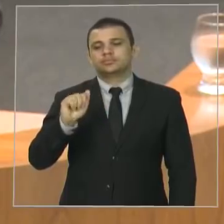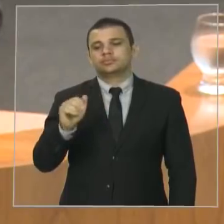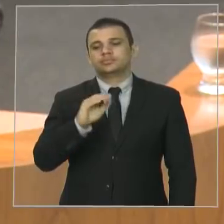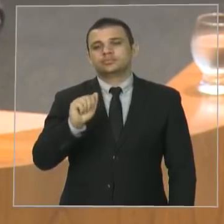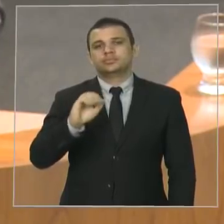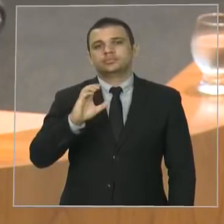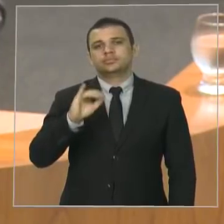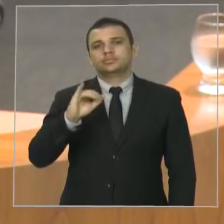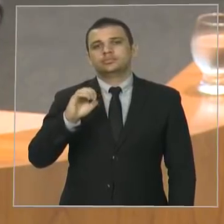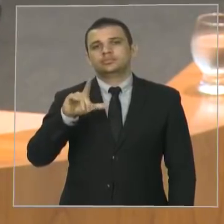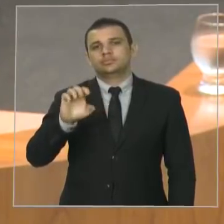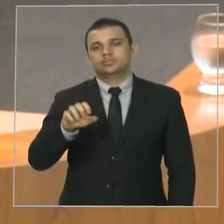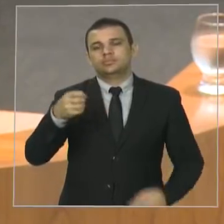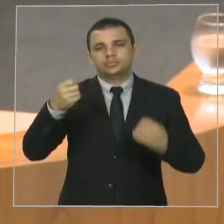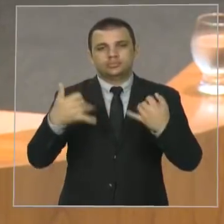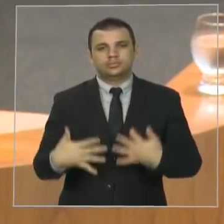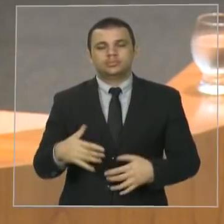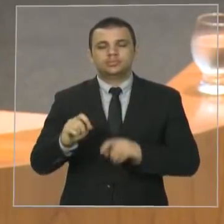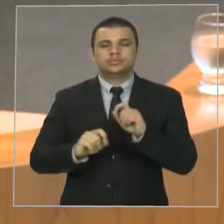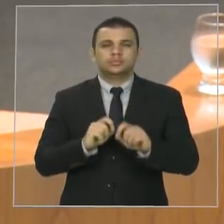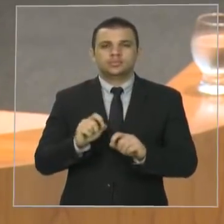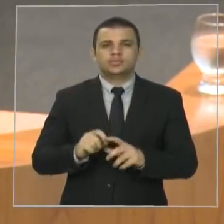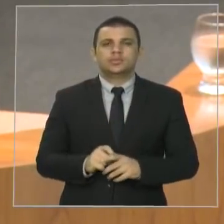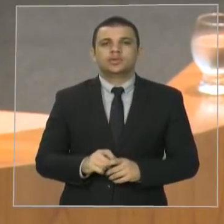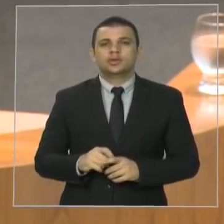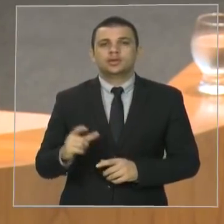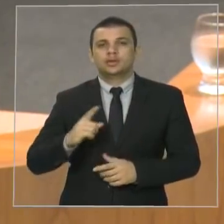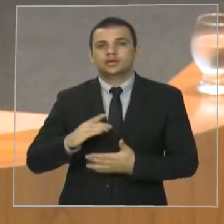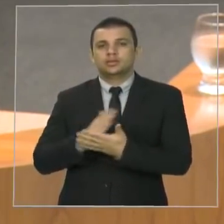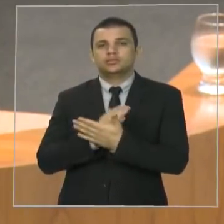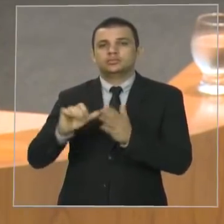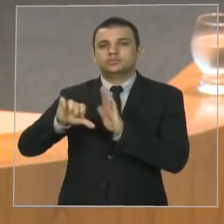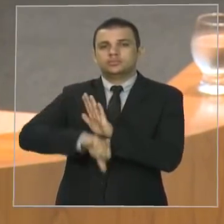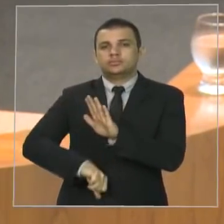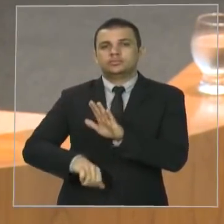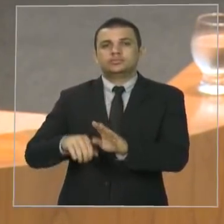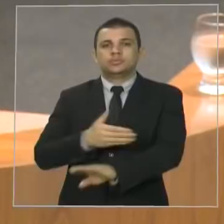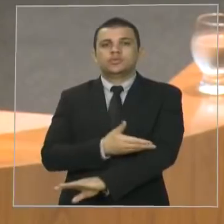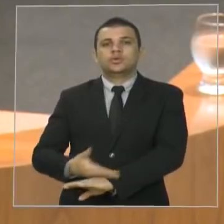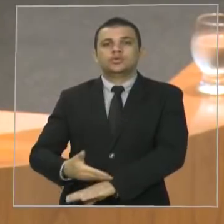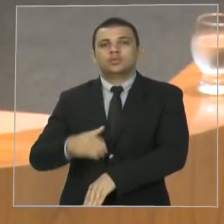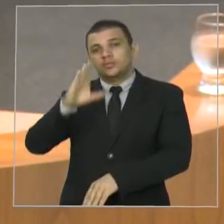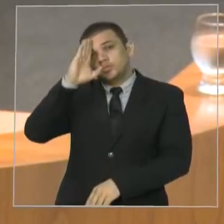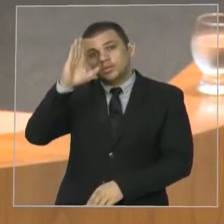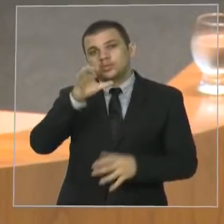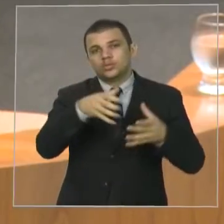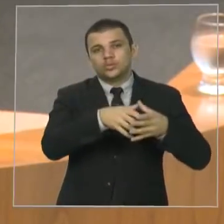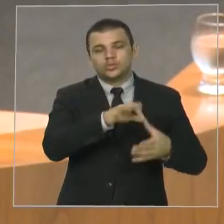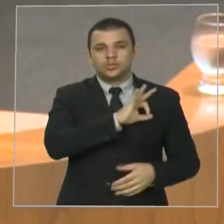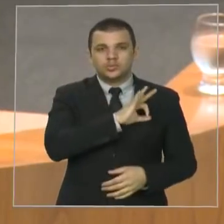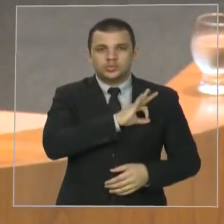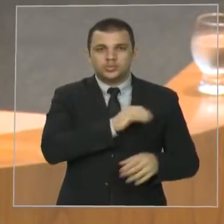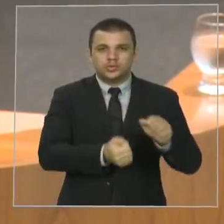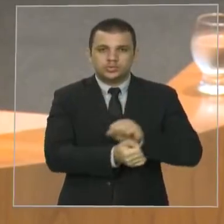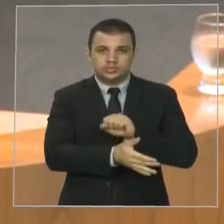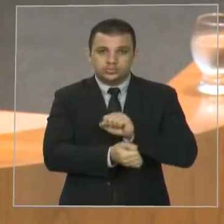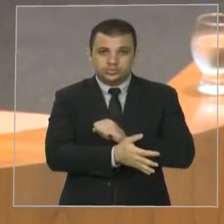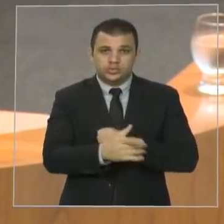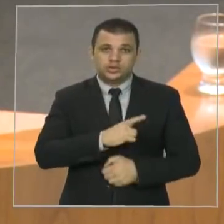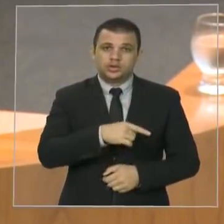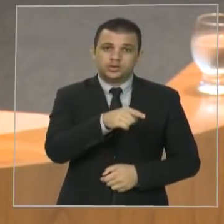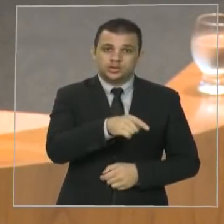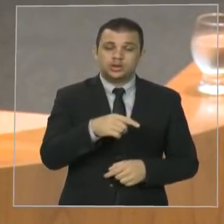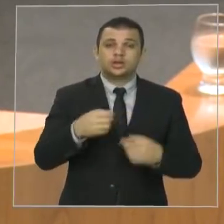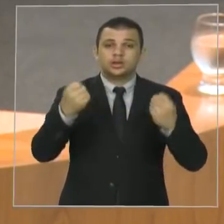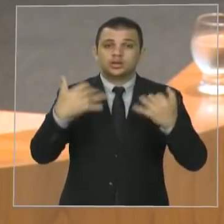para concluir. Outro exemplo também do Rio de Janeiro, que deve ser lembrado, e para que se sirva de exemplo